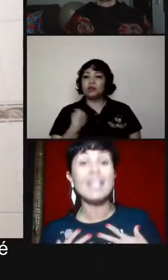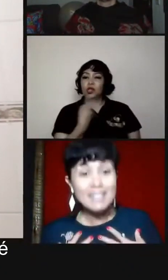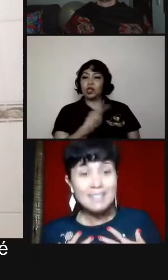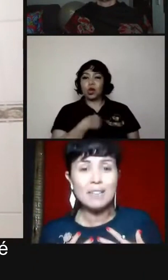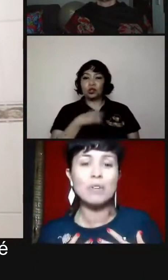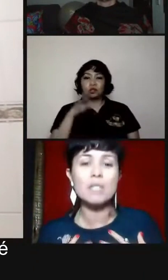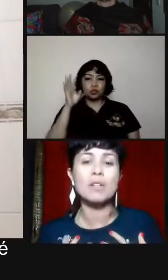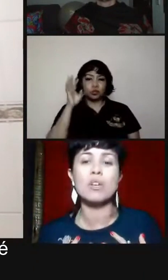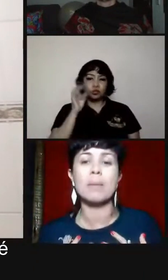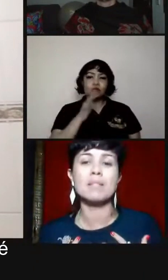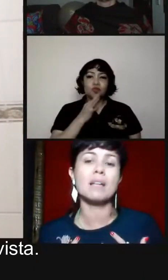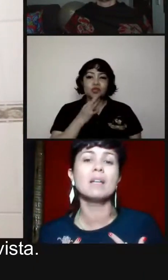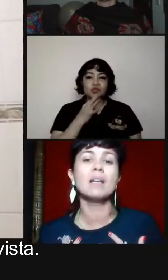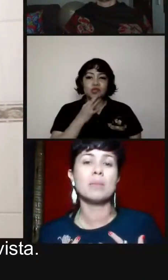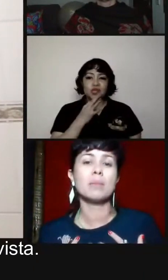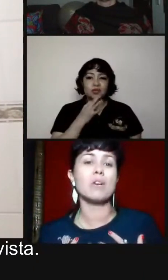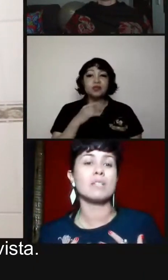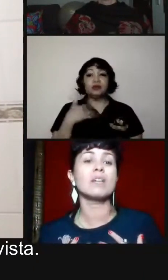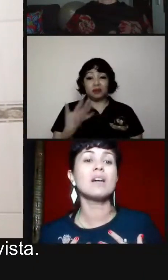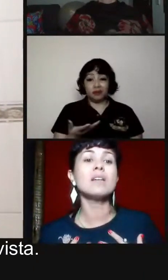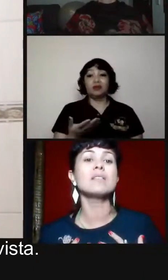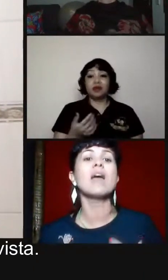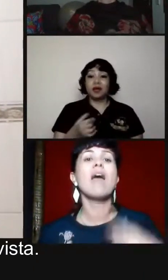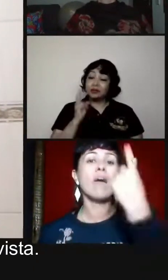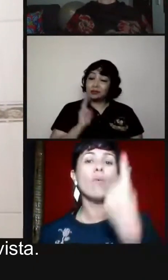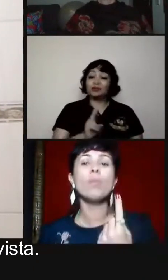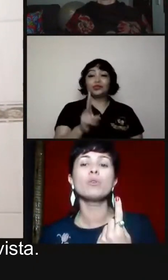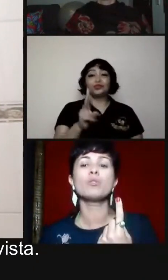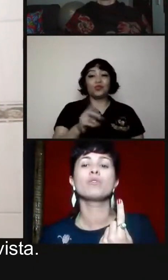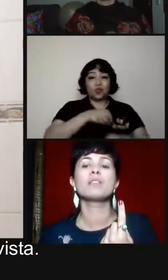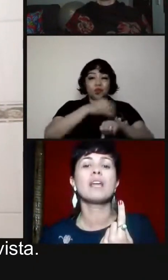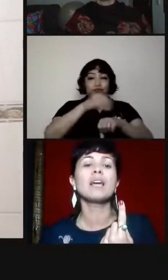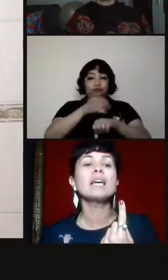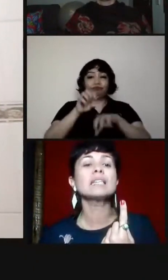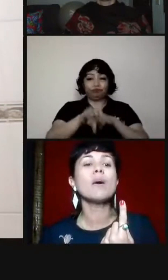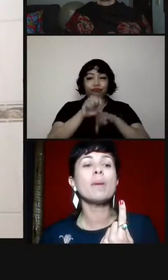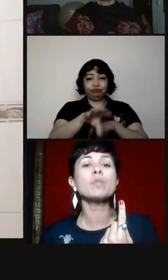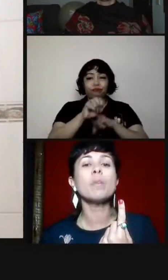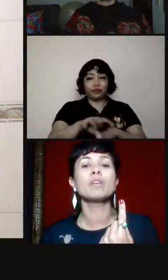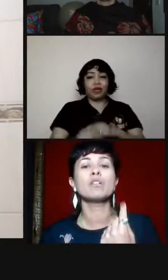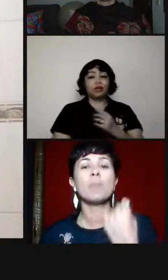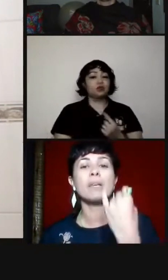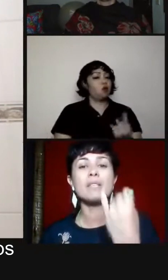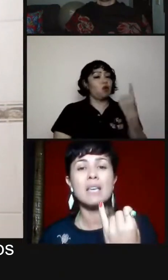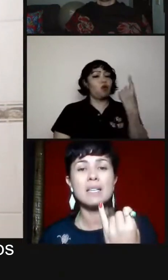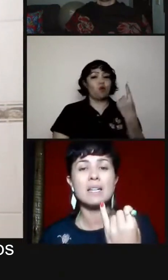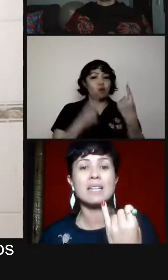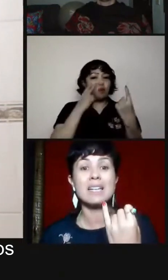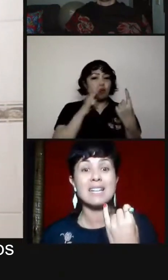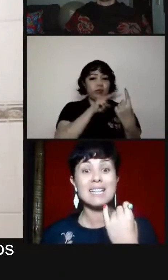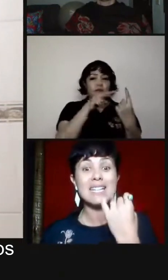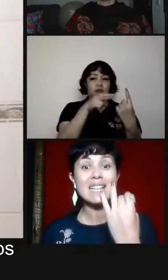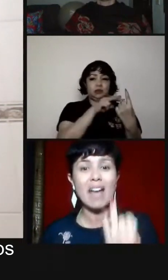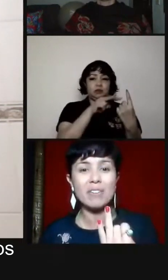conhecemos e que ainda, infelizmente, é passada Existe. para nossas crianças, é um ponto de vista, né? Então, a partir do momento que a gente pesquisa